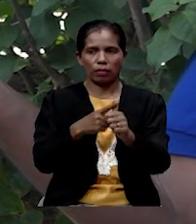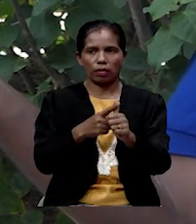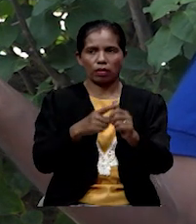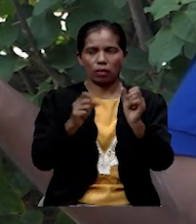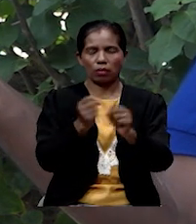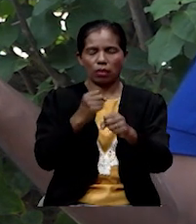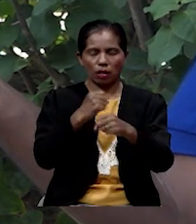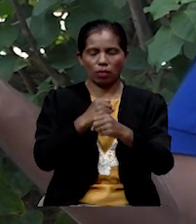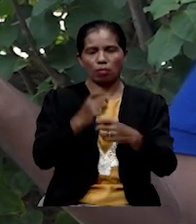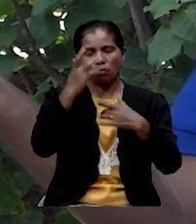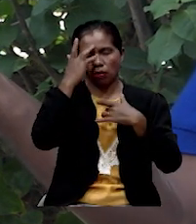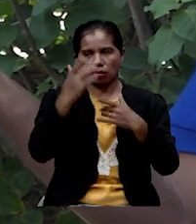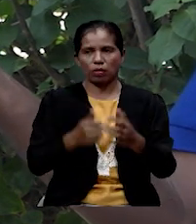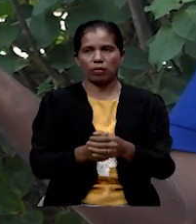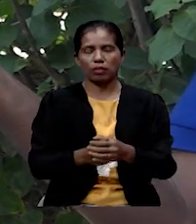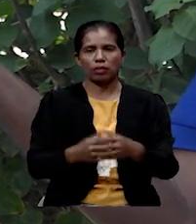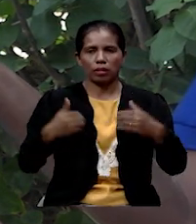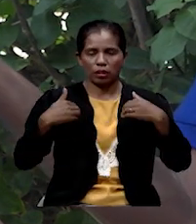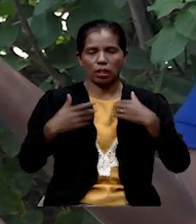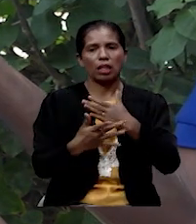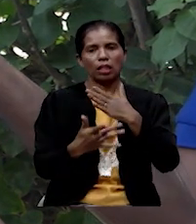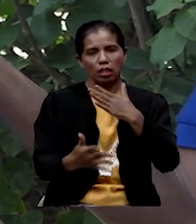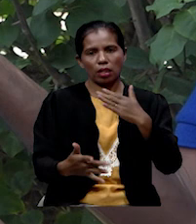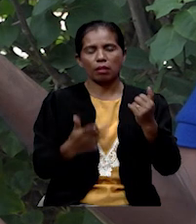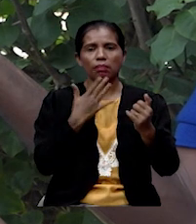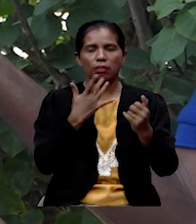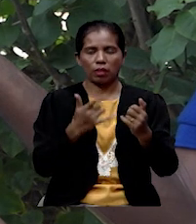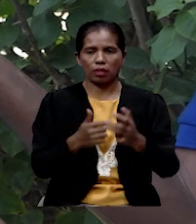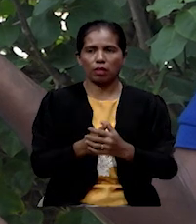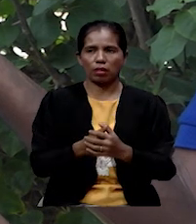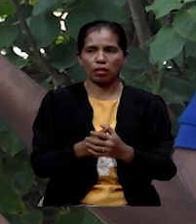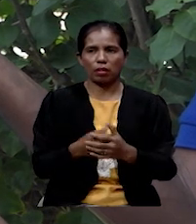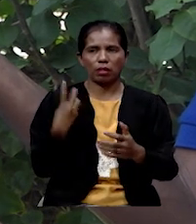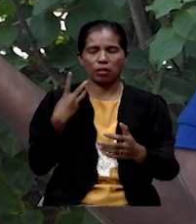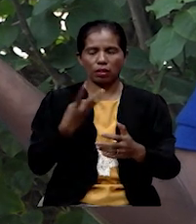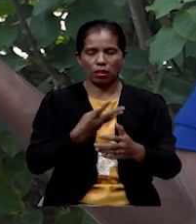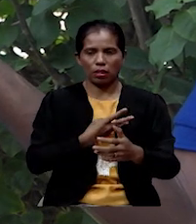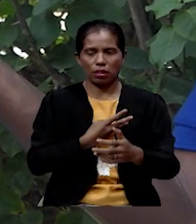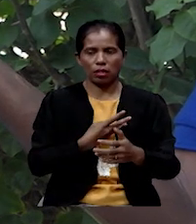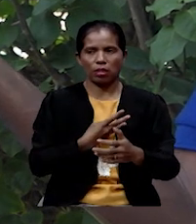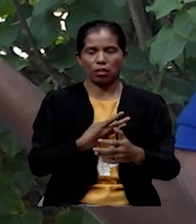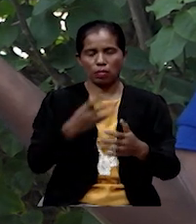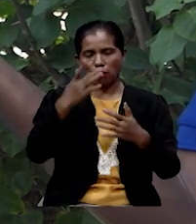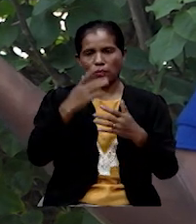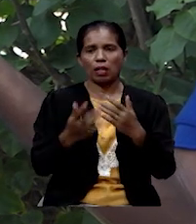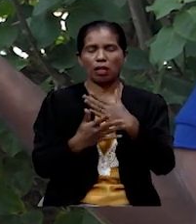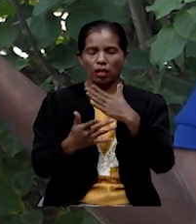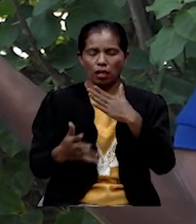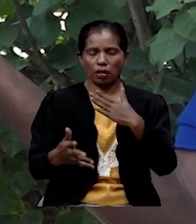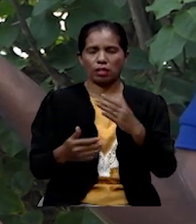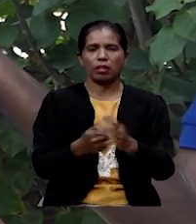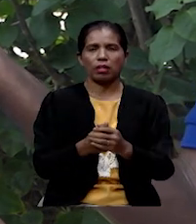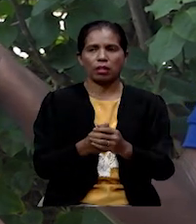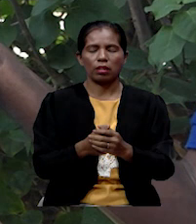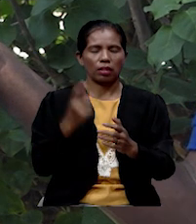mes agora ramida diabetik mabite ne kazu hane kwaze hane sa ramida ho ten saung ne hane